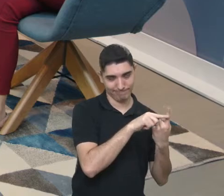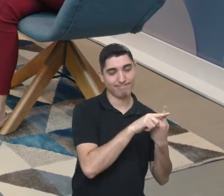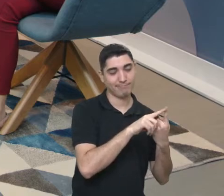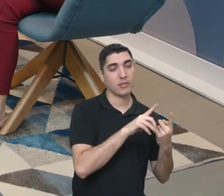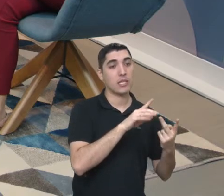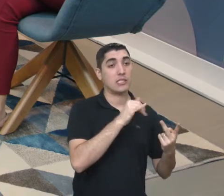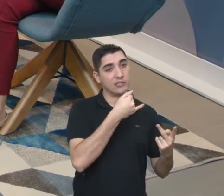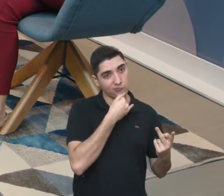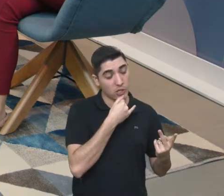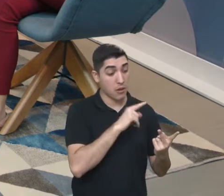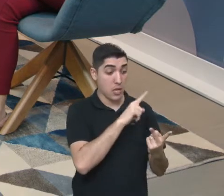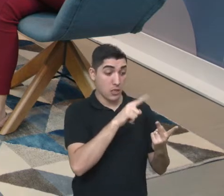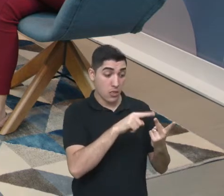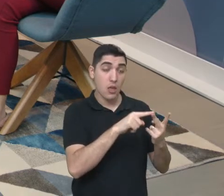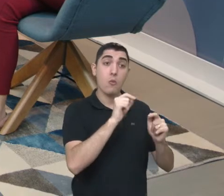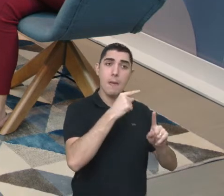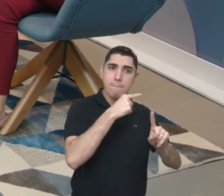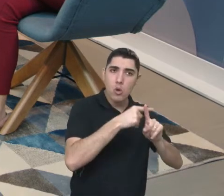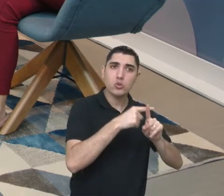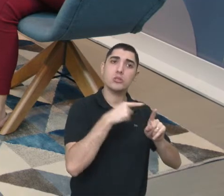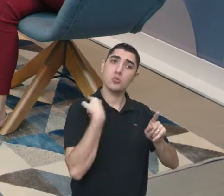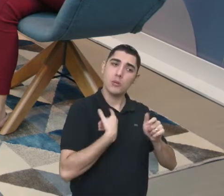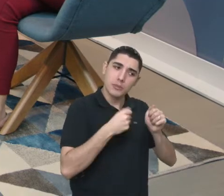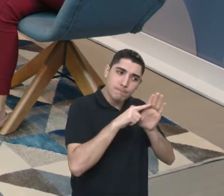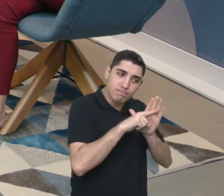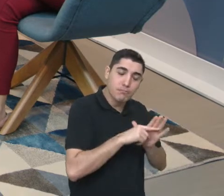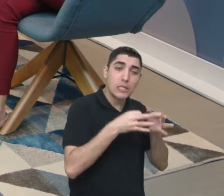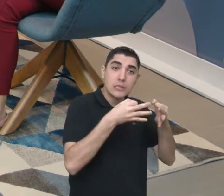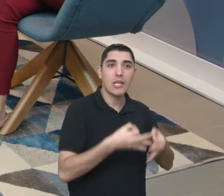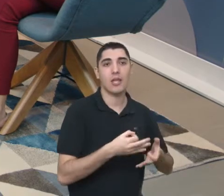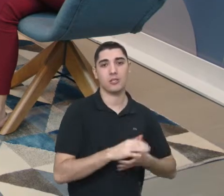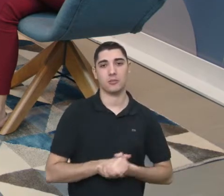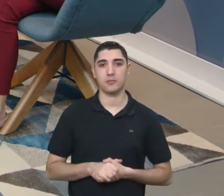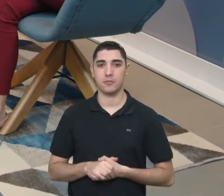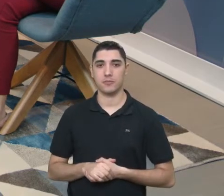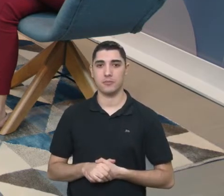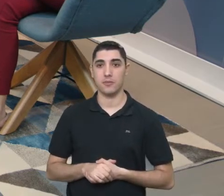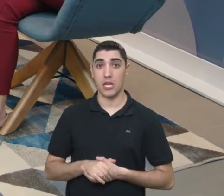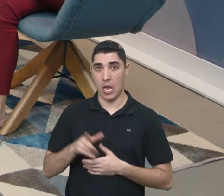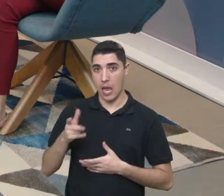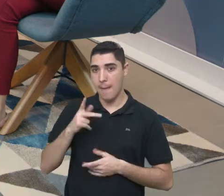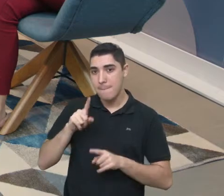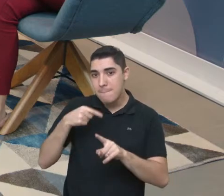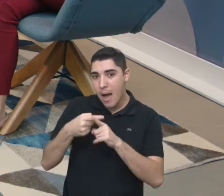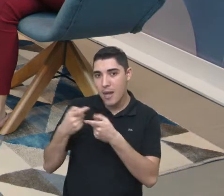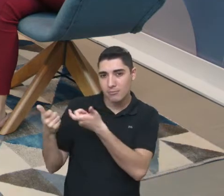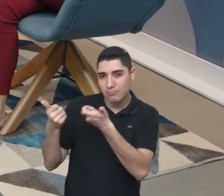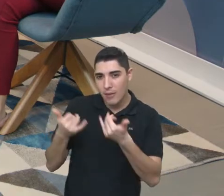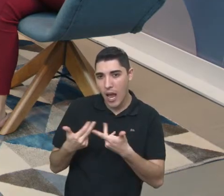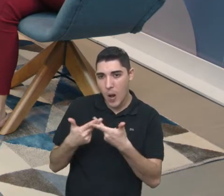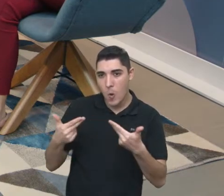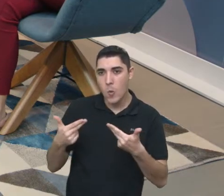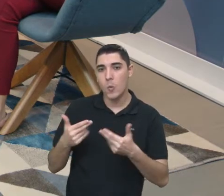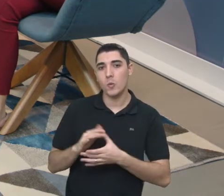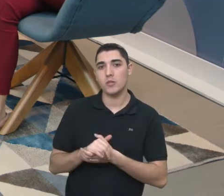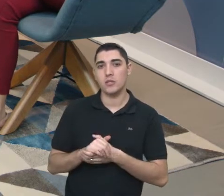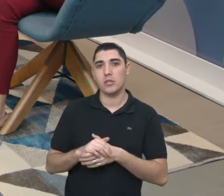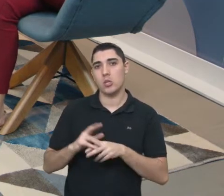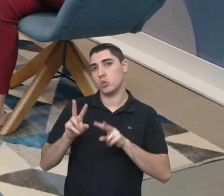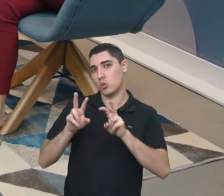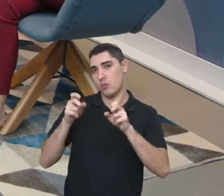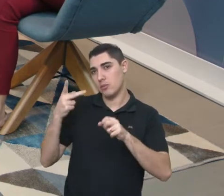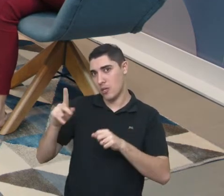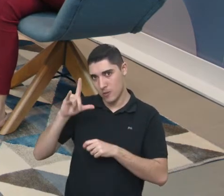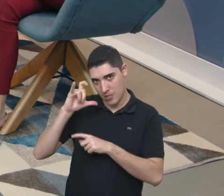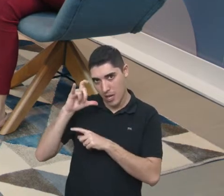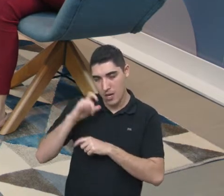fazer a nossa parte de saber o que consumir, o que pesquisar na plataforma. Você faz uma colocação, justamente falando